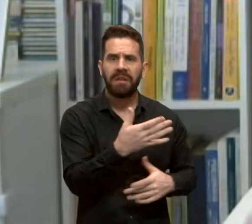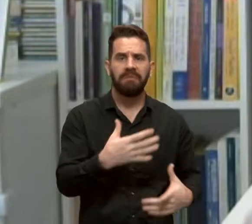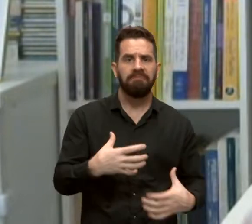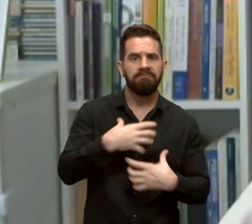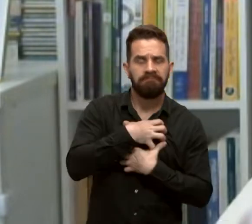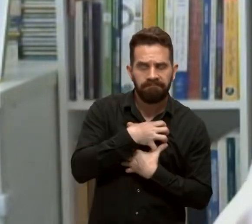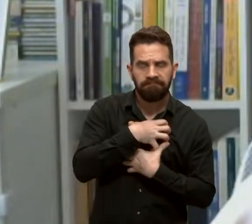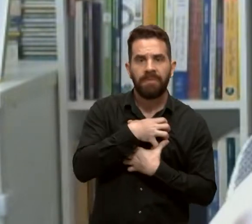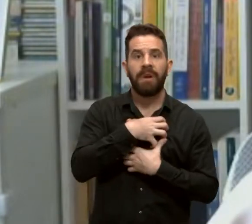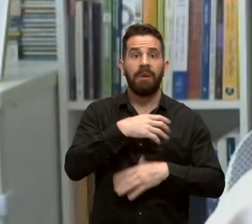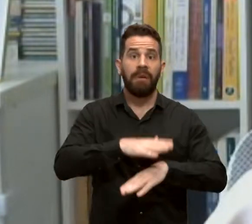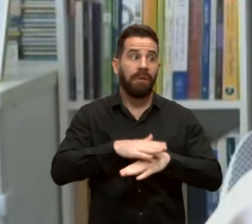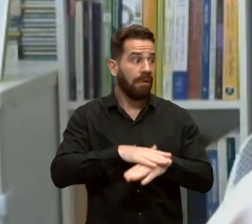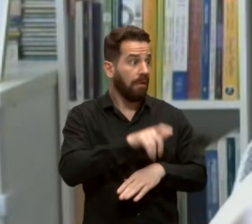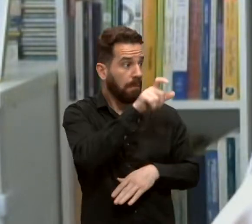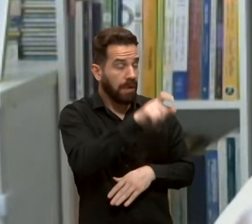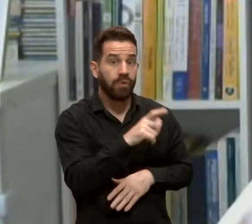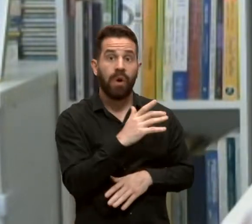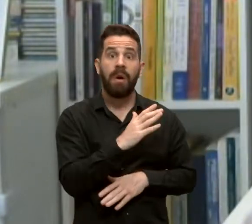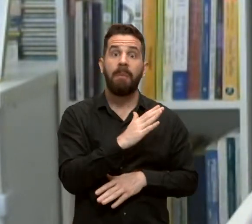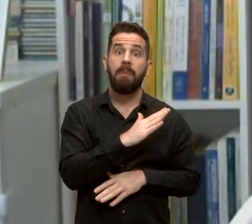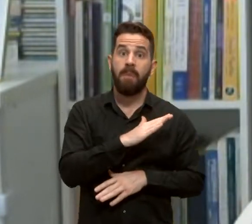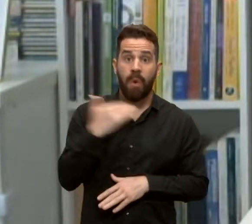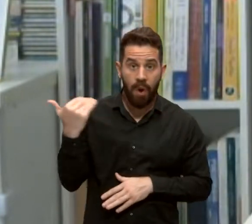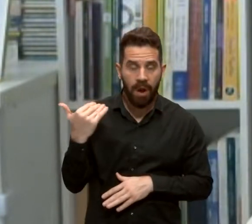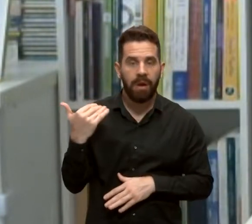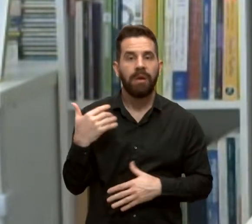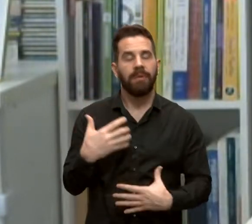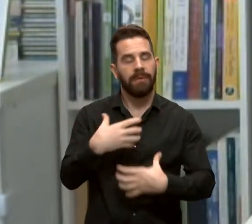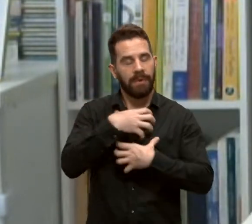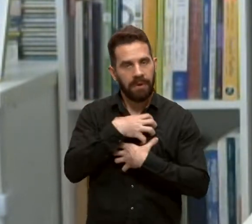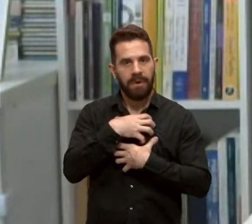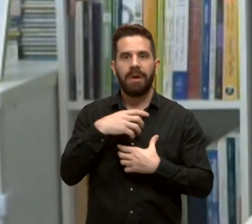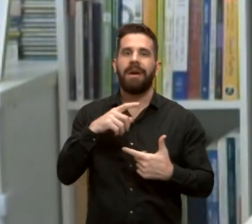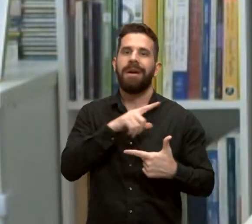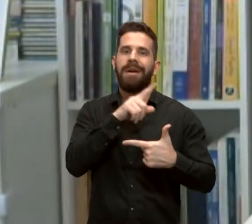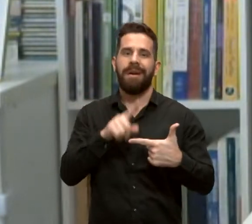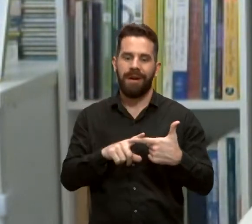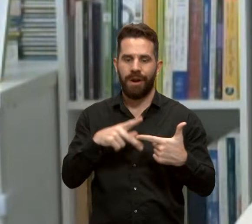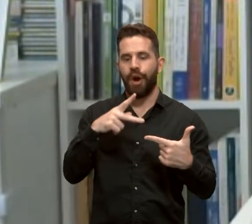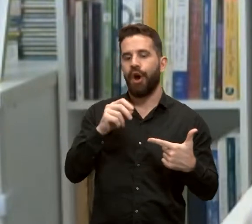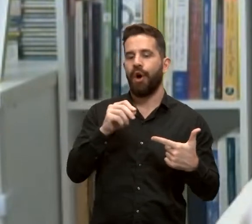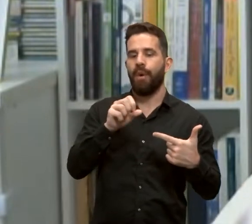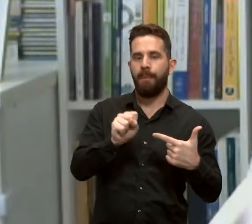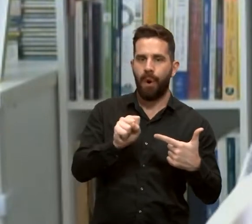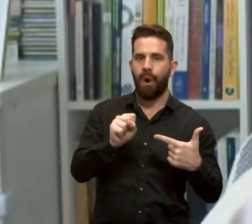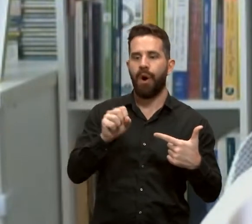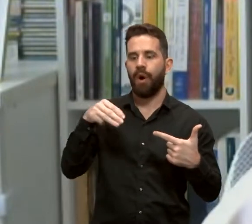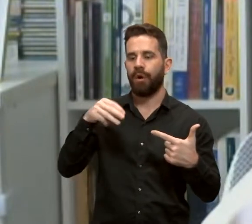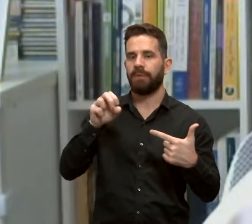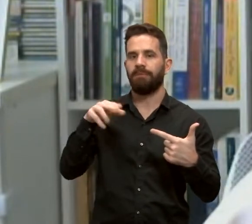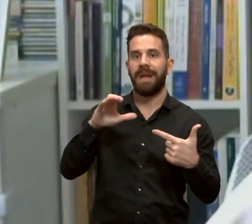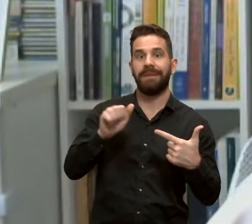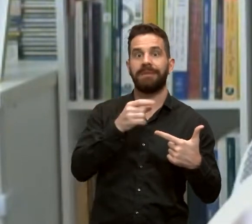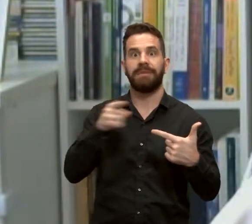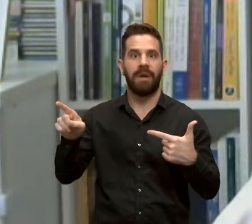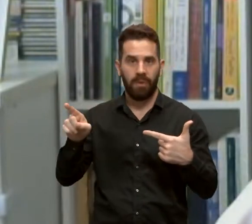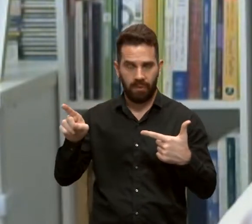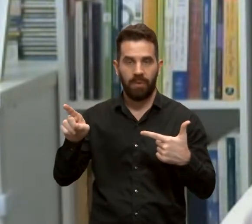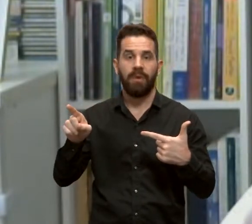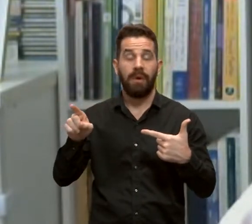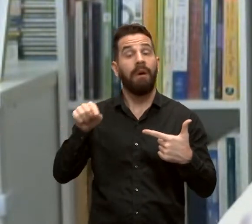pelaquela pessoa que morreu, é um trabalho de pós-venção. E o trabalho de pós-venção, ele contém uma dimensão